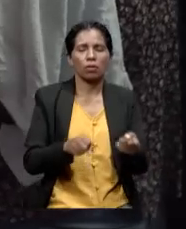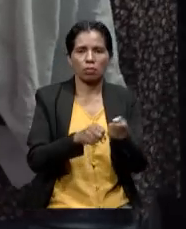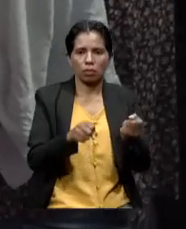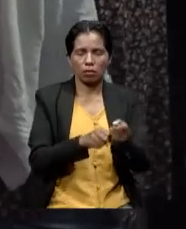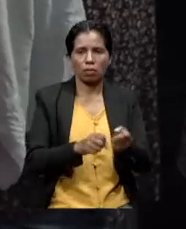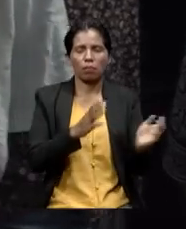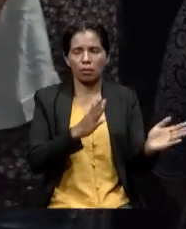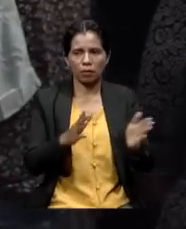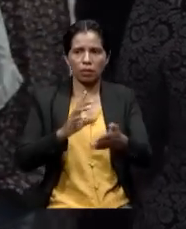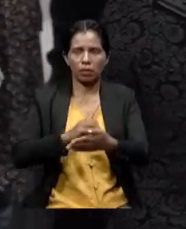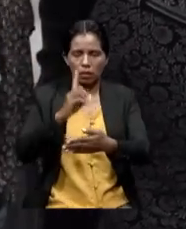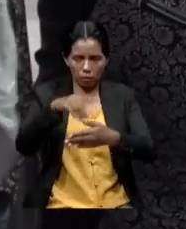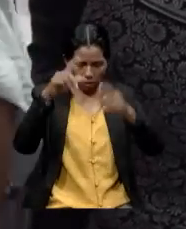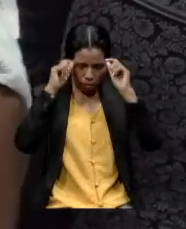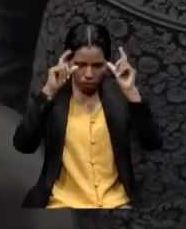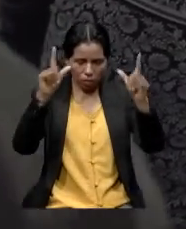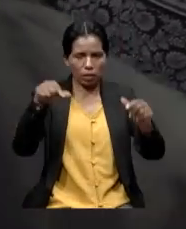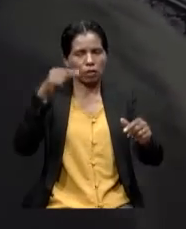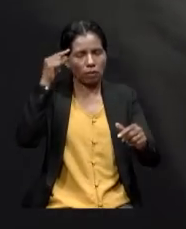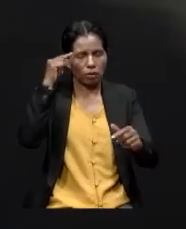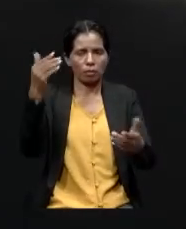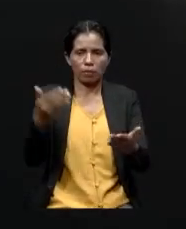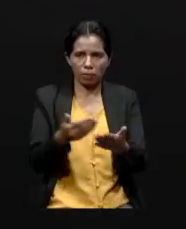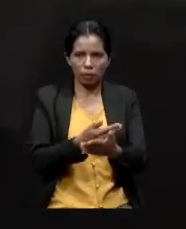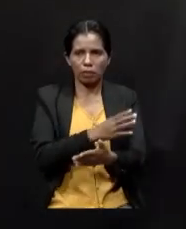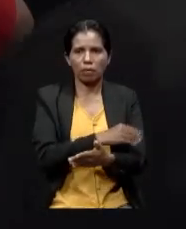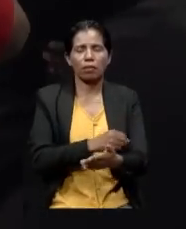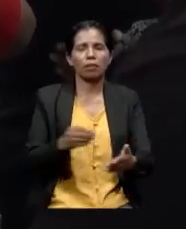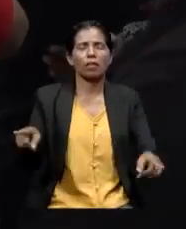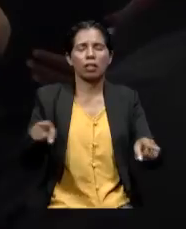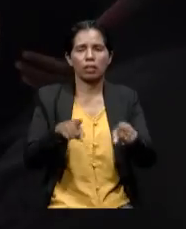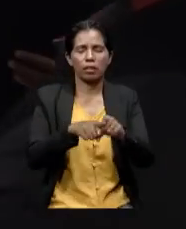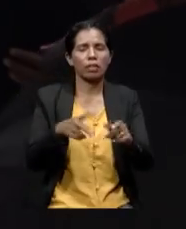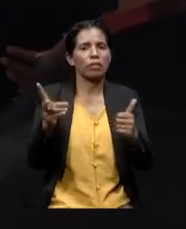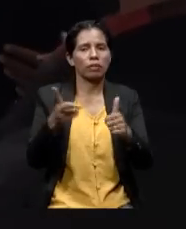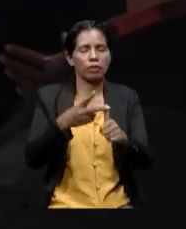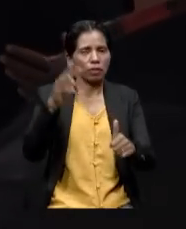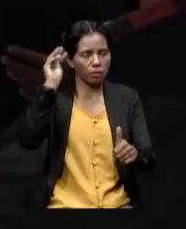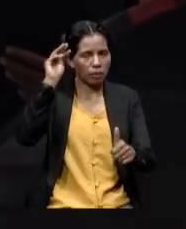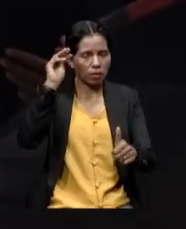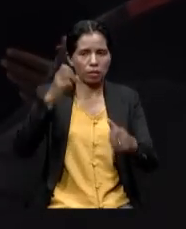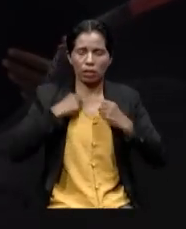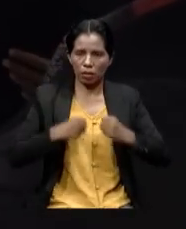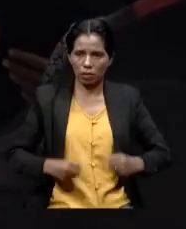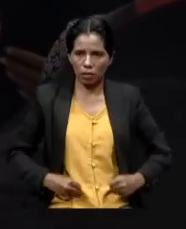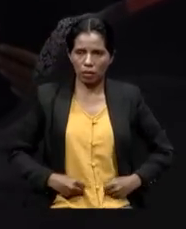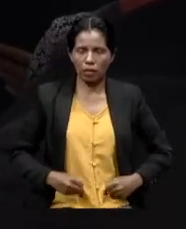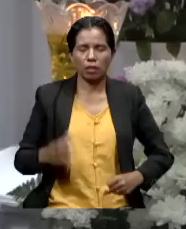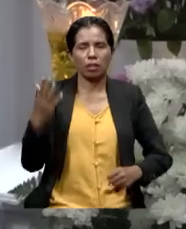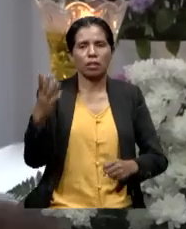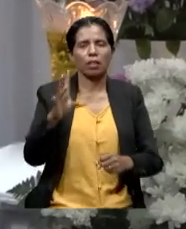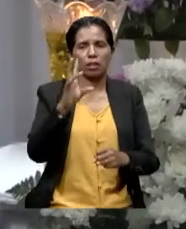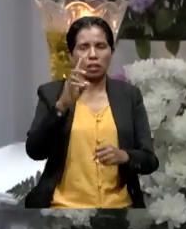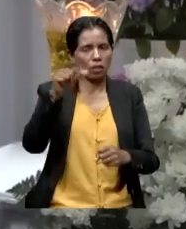de desenvolvimento Timor-Leste e governação da Huluk, onde assume Knar Hanesan vice-ministro saudí no ia sétimo